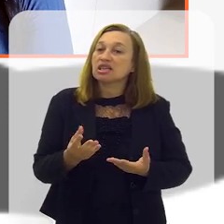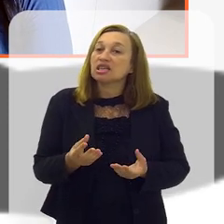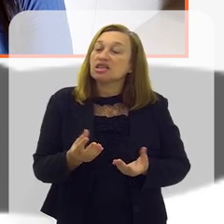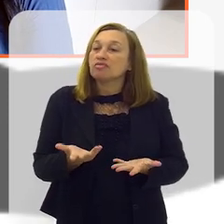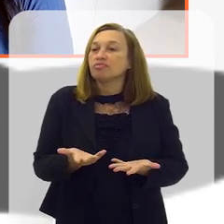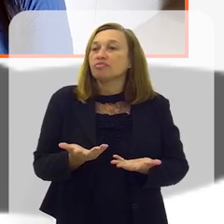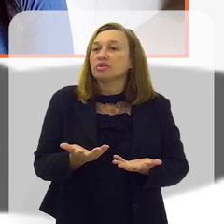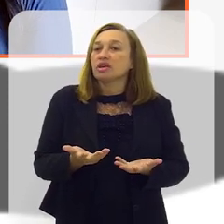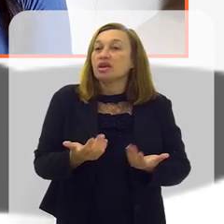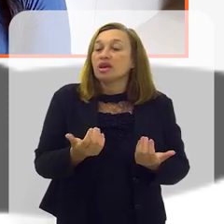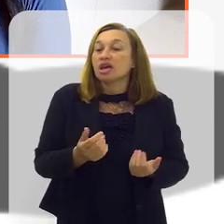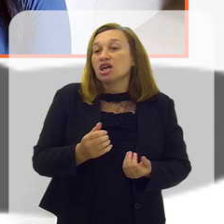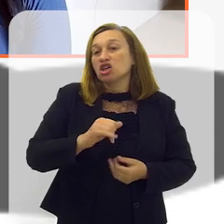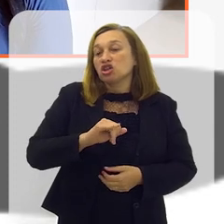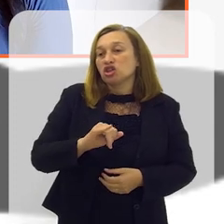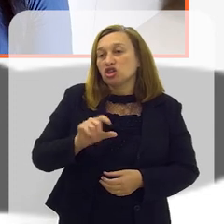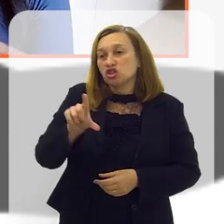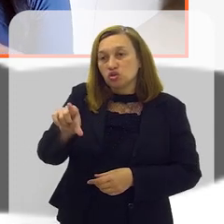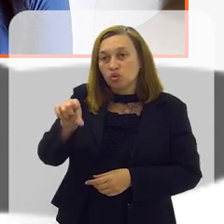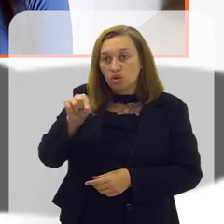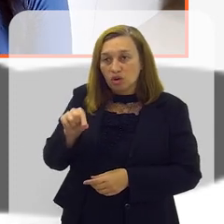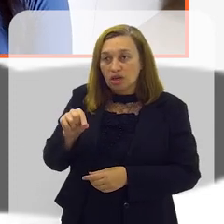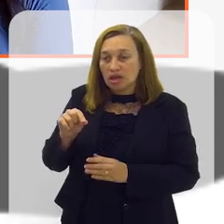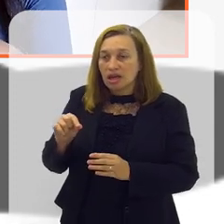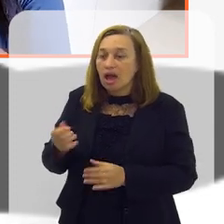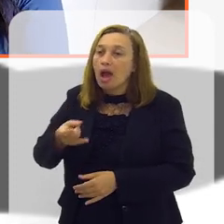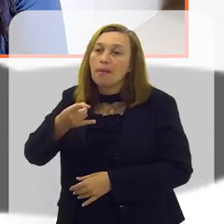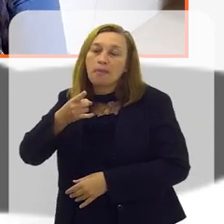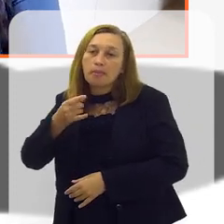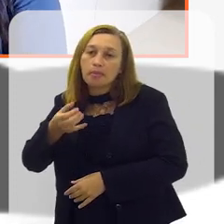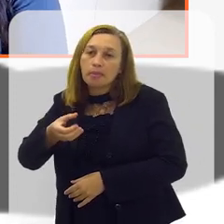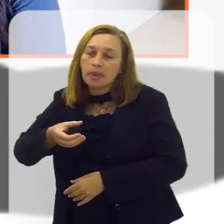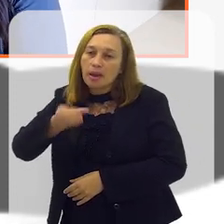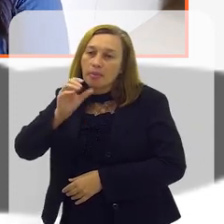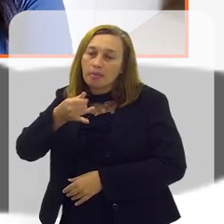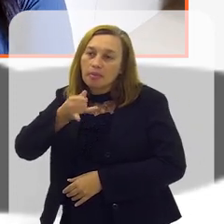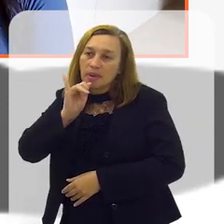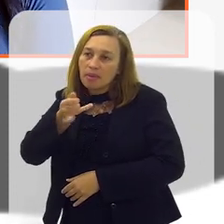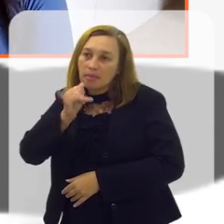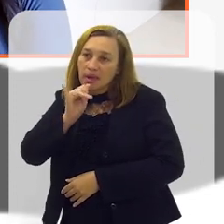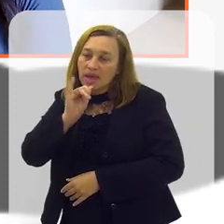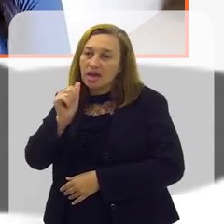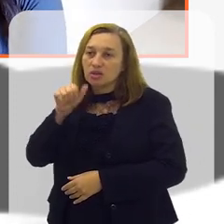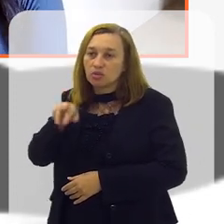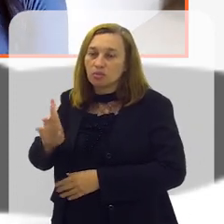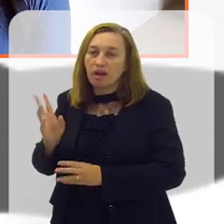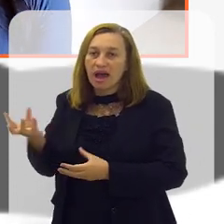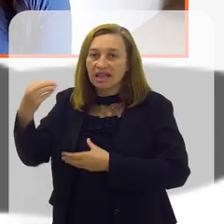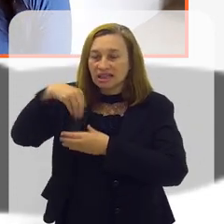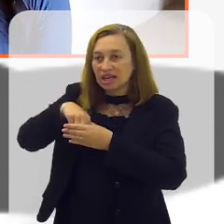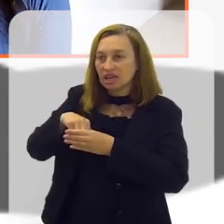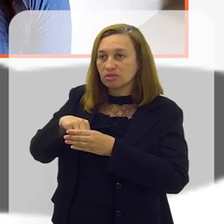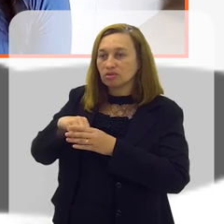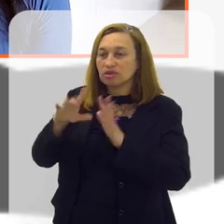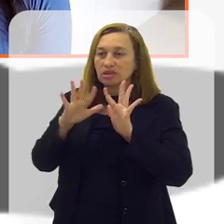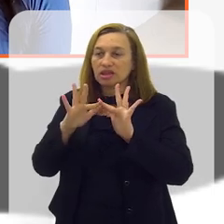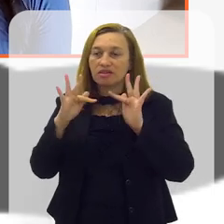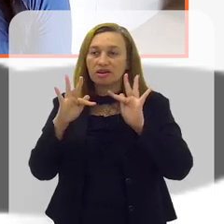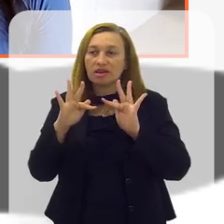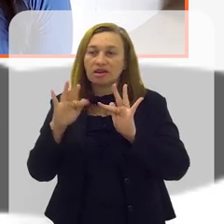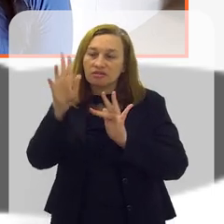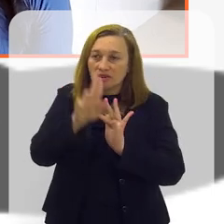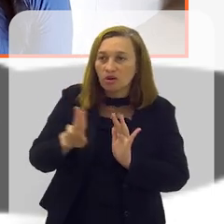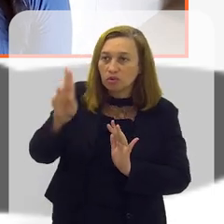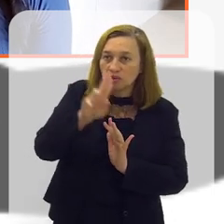às aulas para irem beber num bar que tinha dentro do campus da universidade. Isso virou questão de terapia para